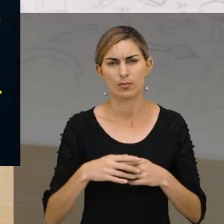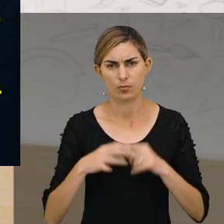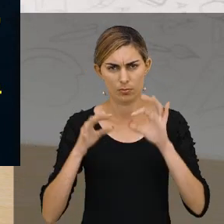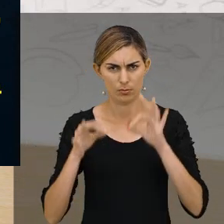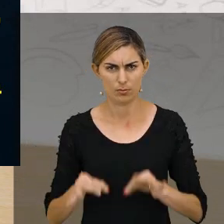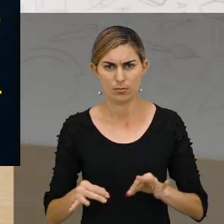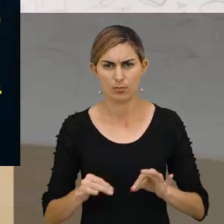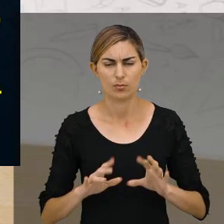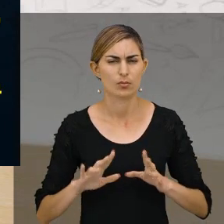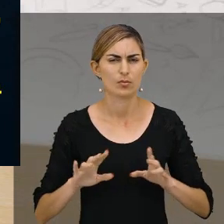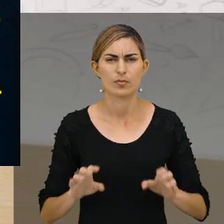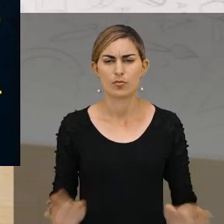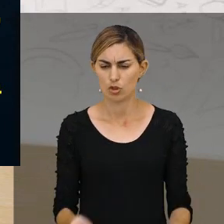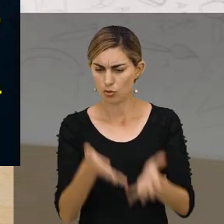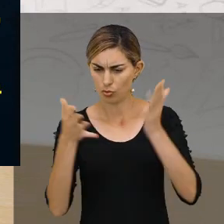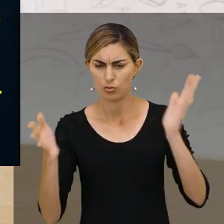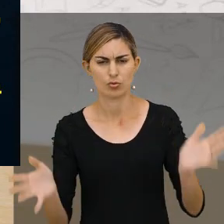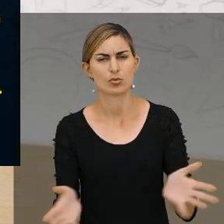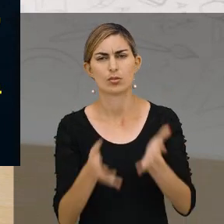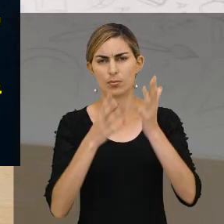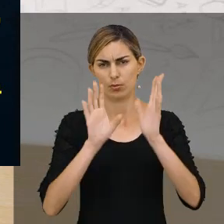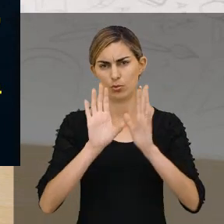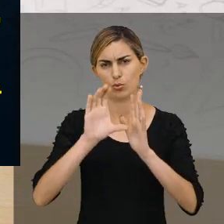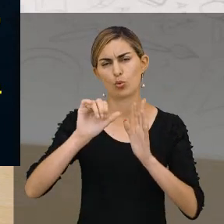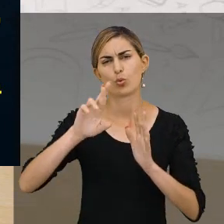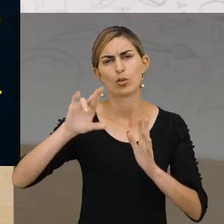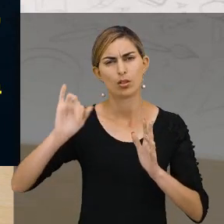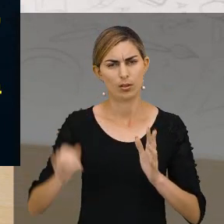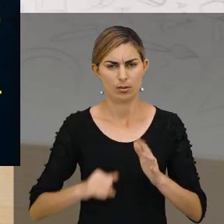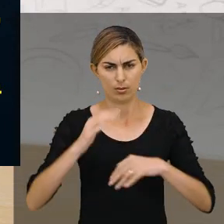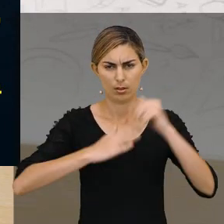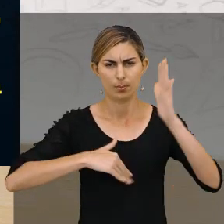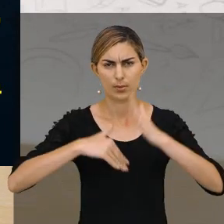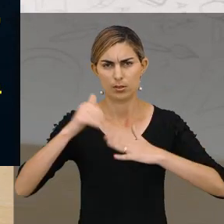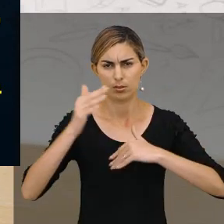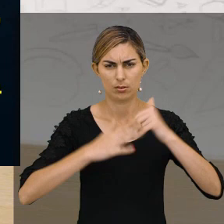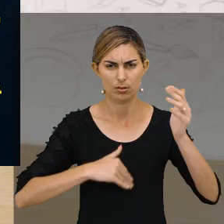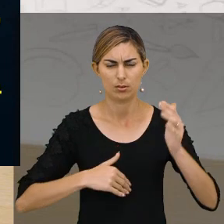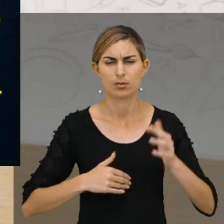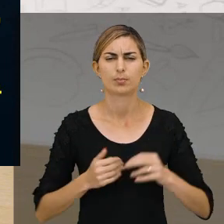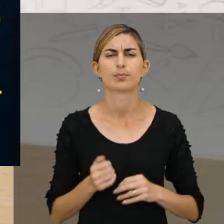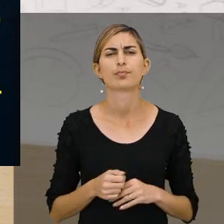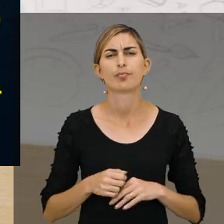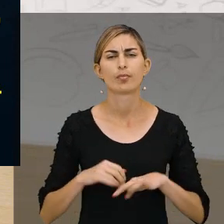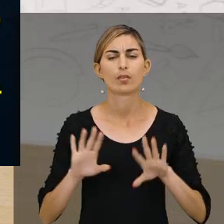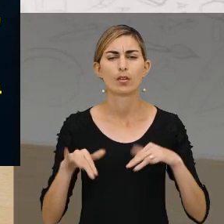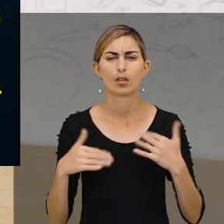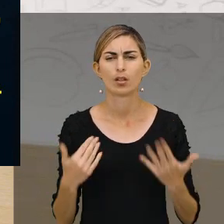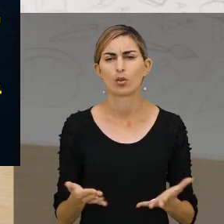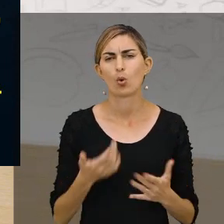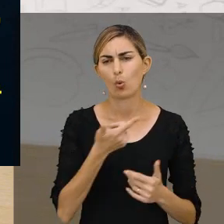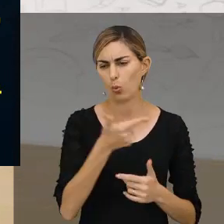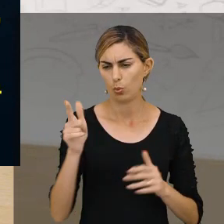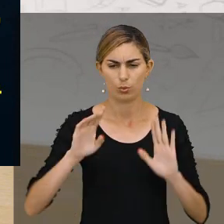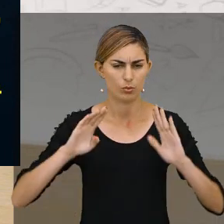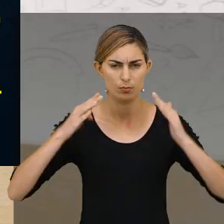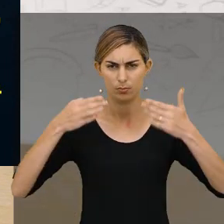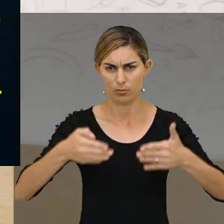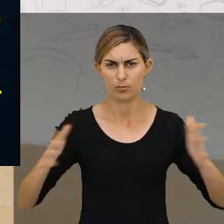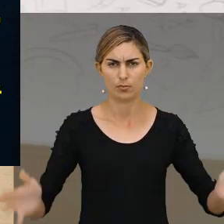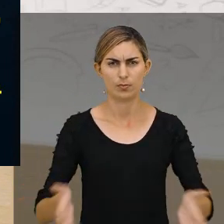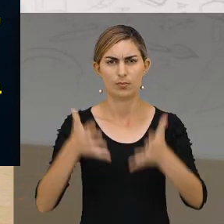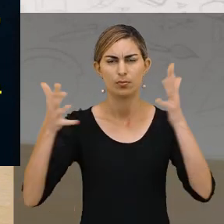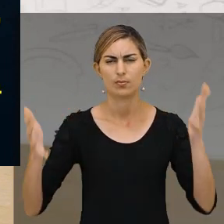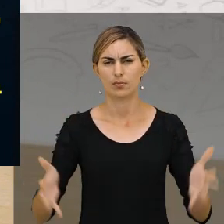alunos, certo? É o estímulo através do currículo dessas capacidades. Um outro objetivo